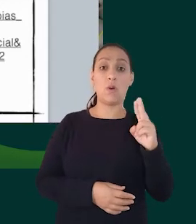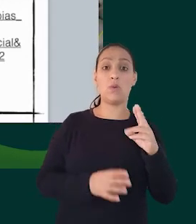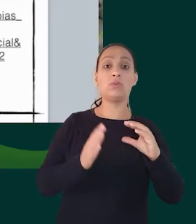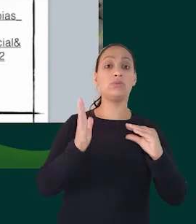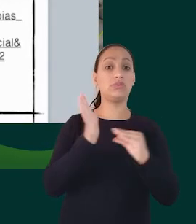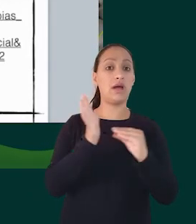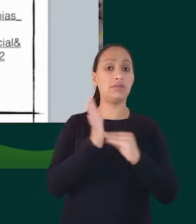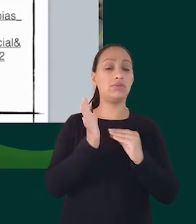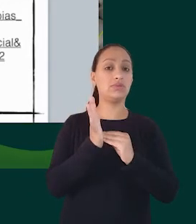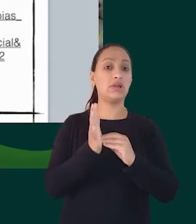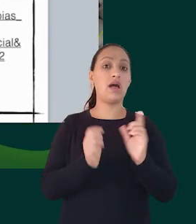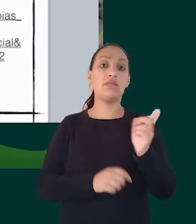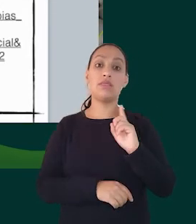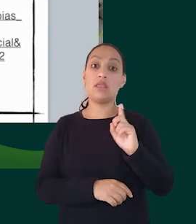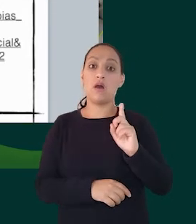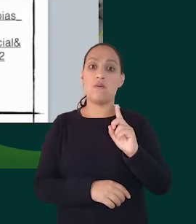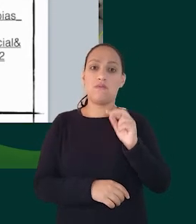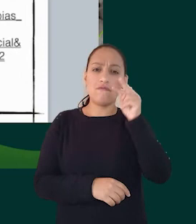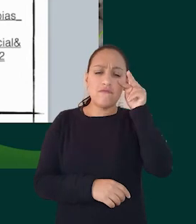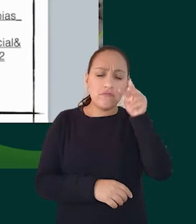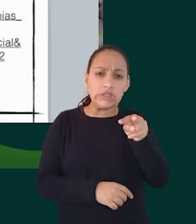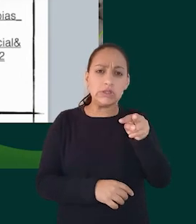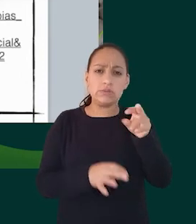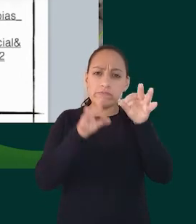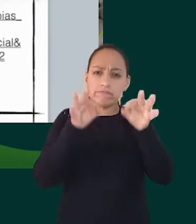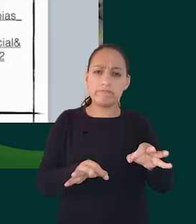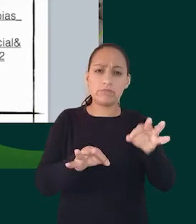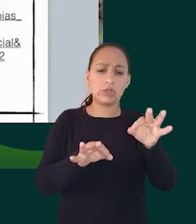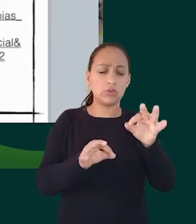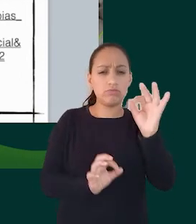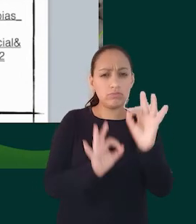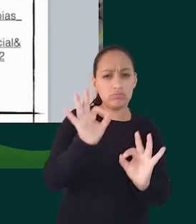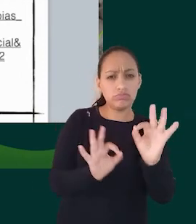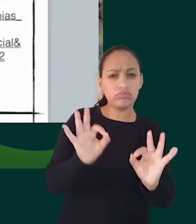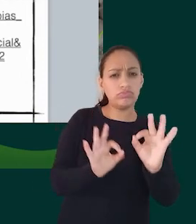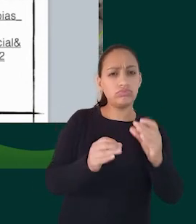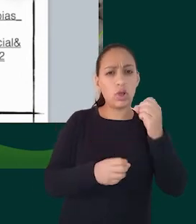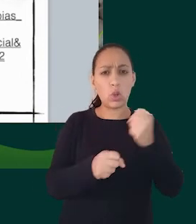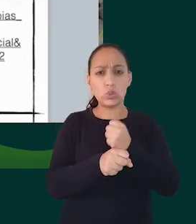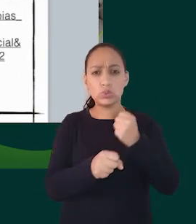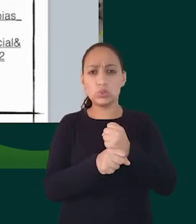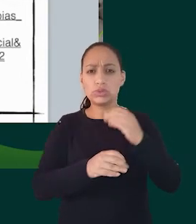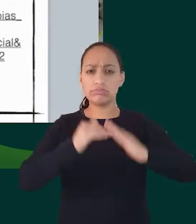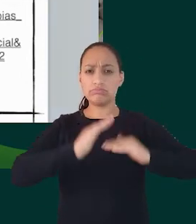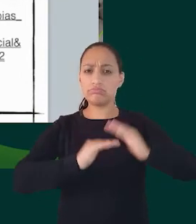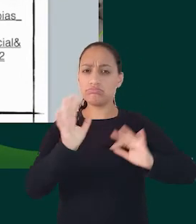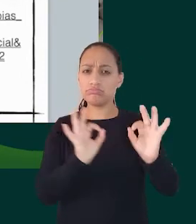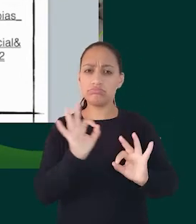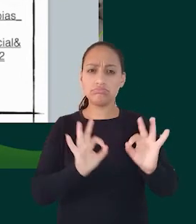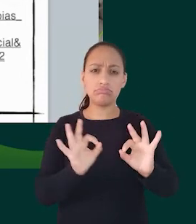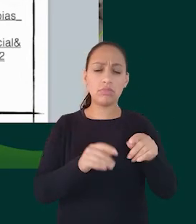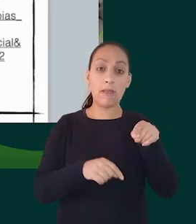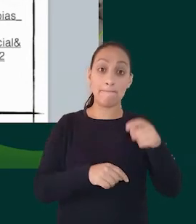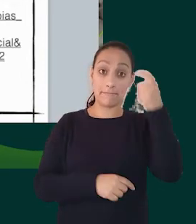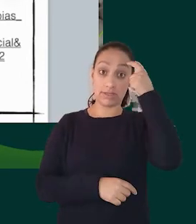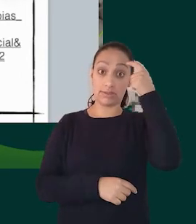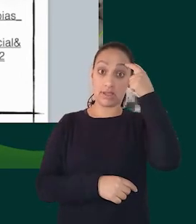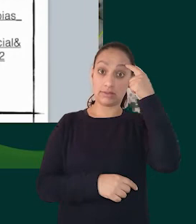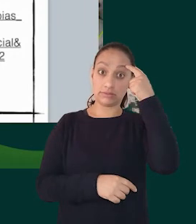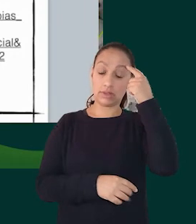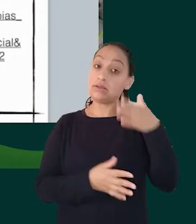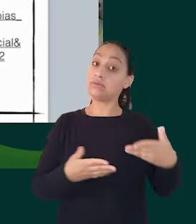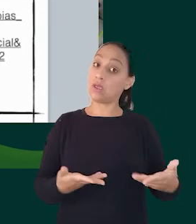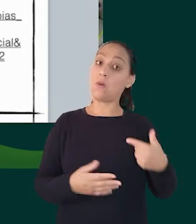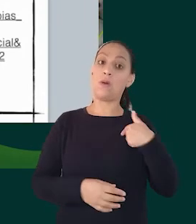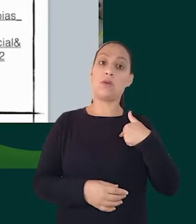não forem bem avaliados, bem construídos e bem pensados. Certo? Eu deixo como